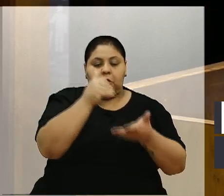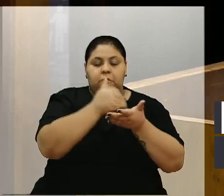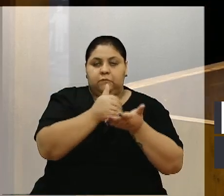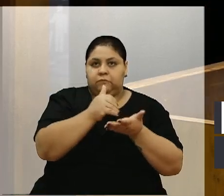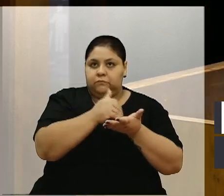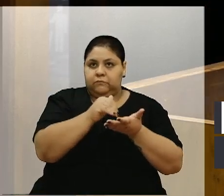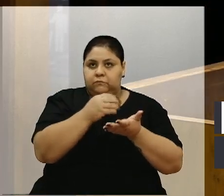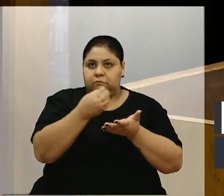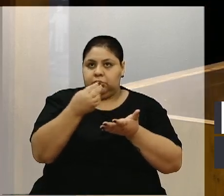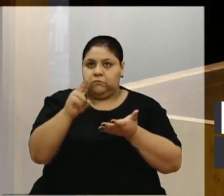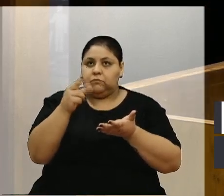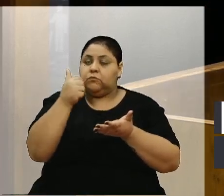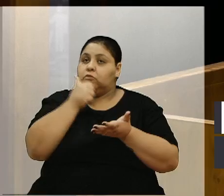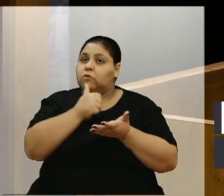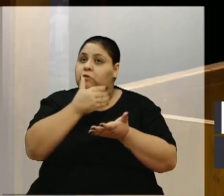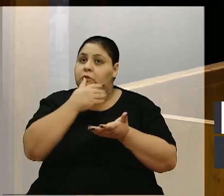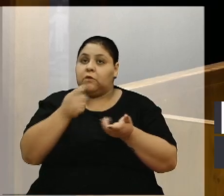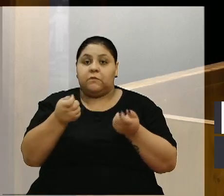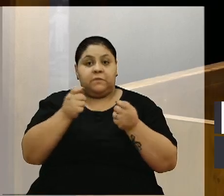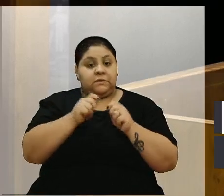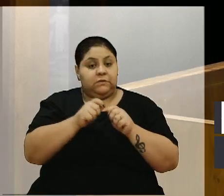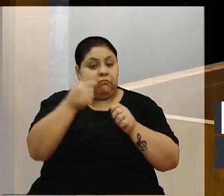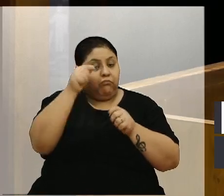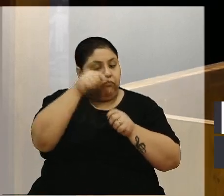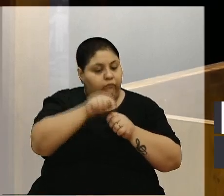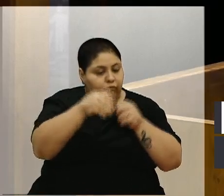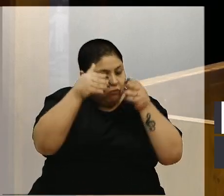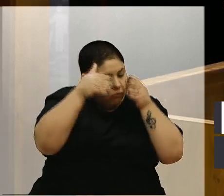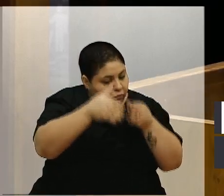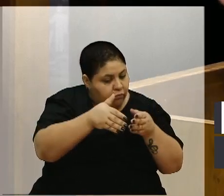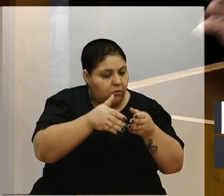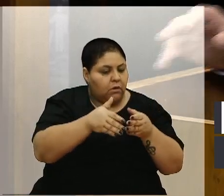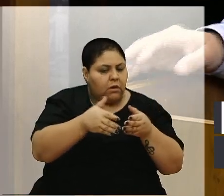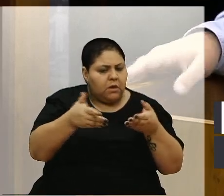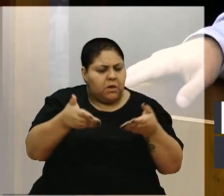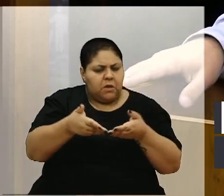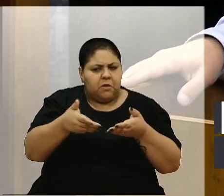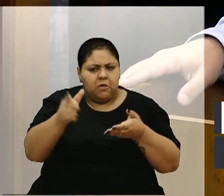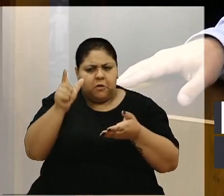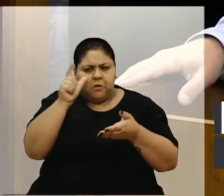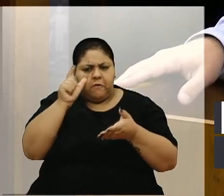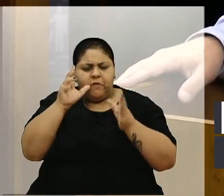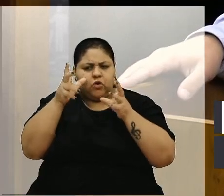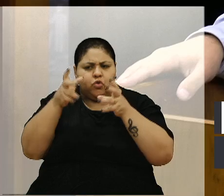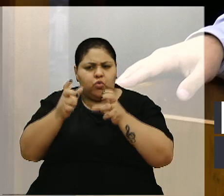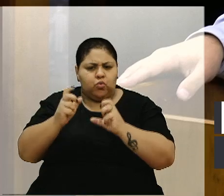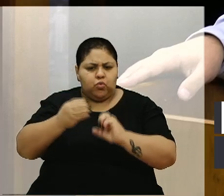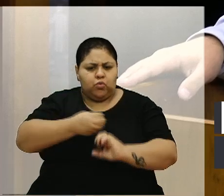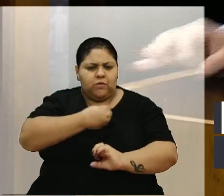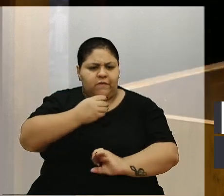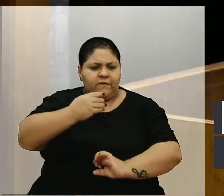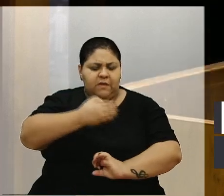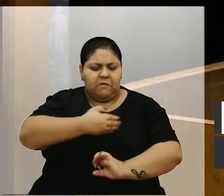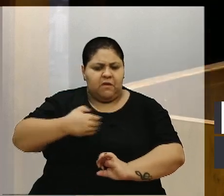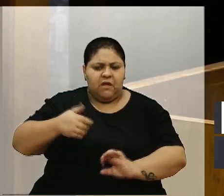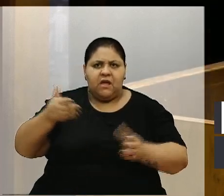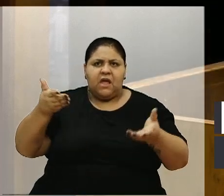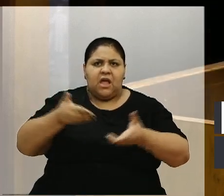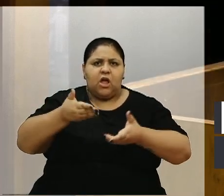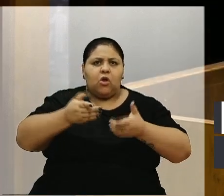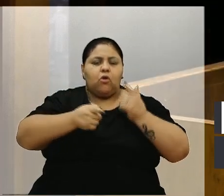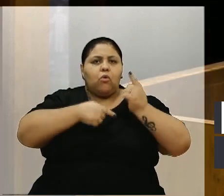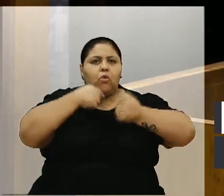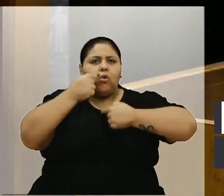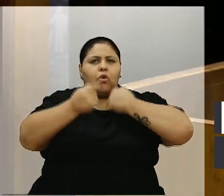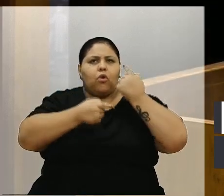ou secretária que precisa ser estudado. Eu já vi tudo na vida pública. Agora, reclamar